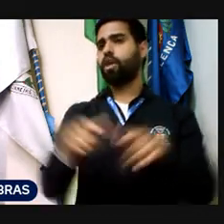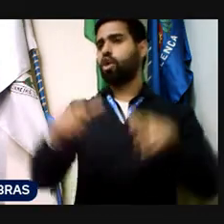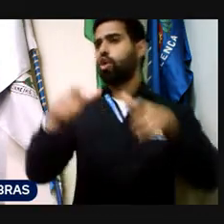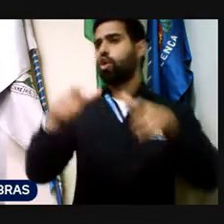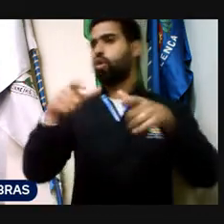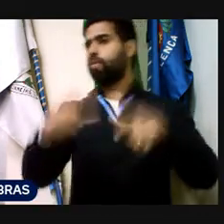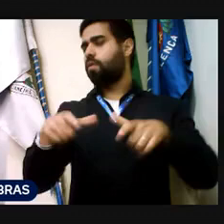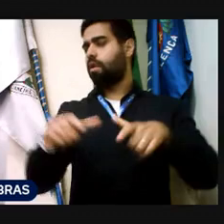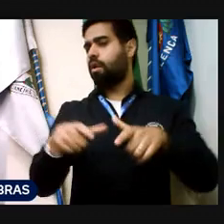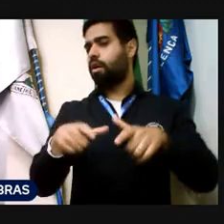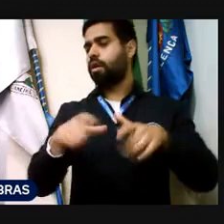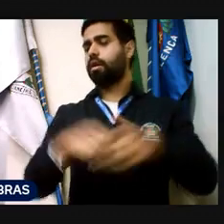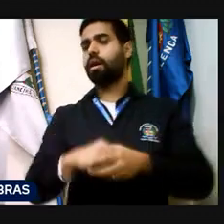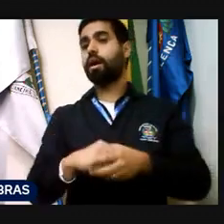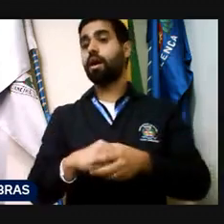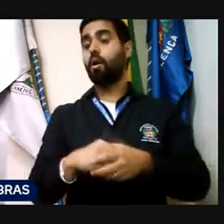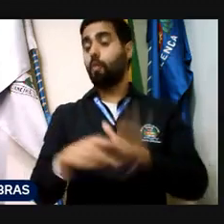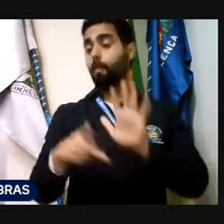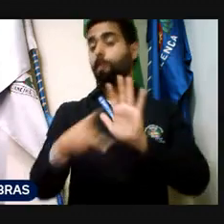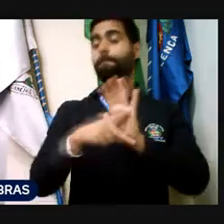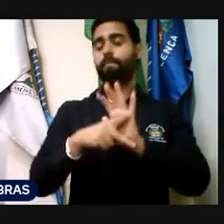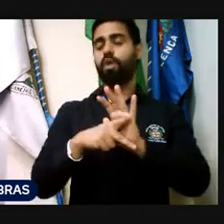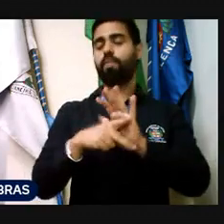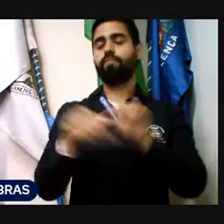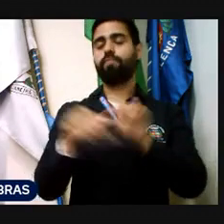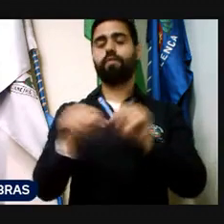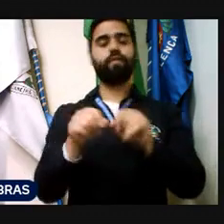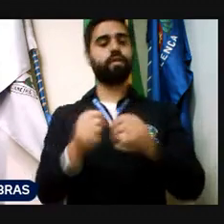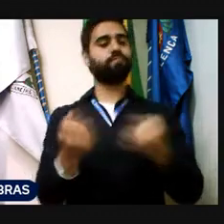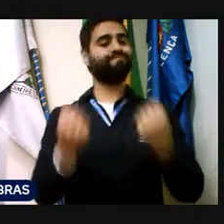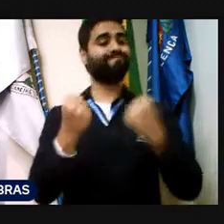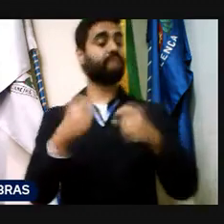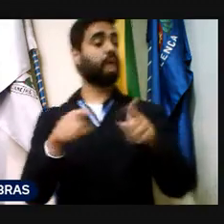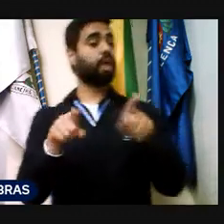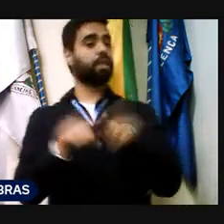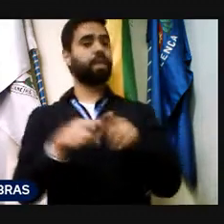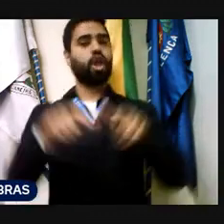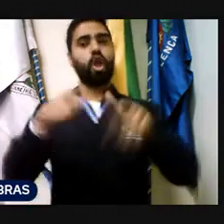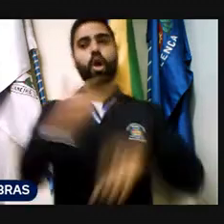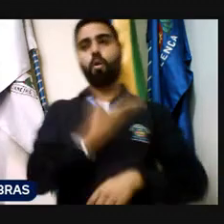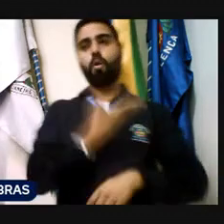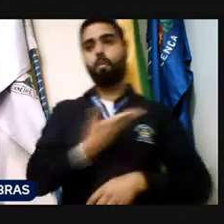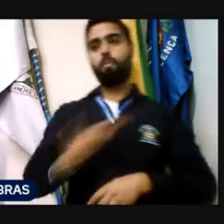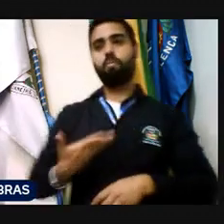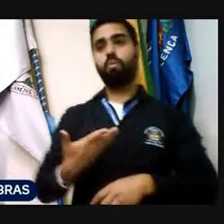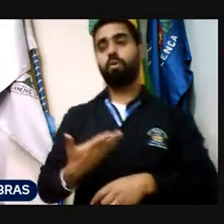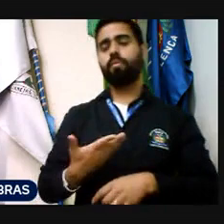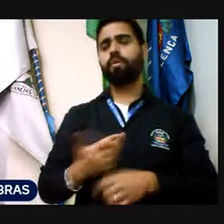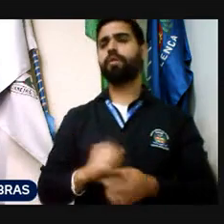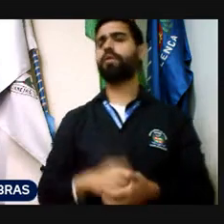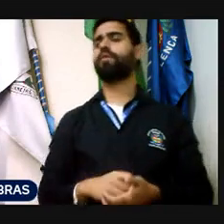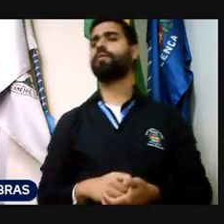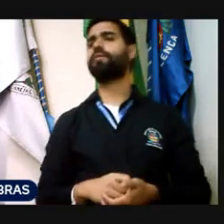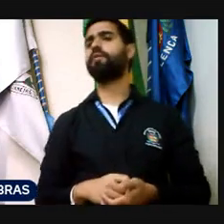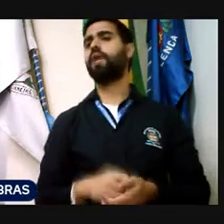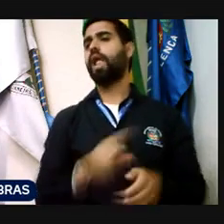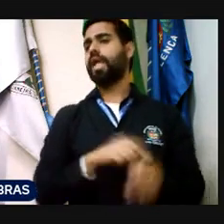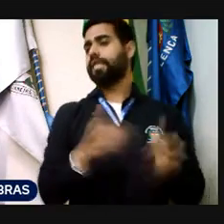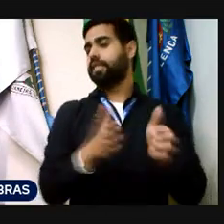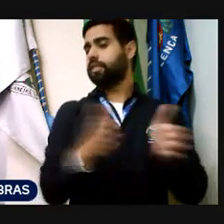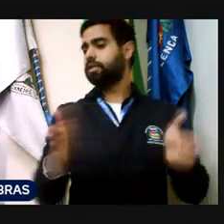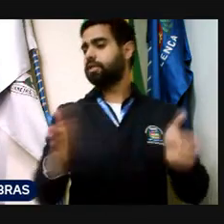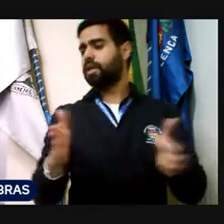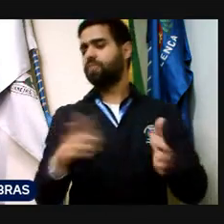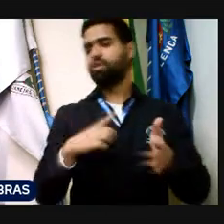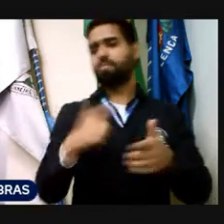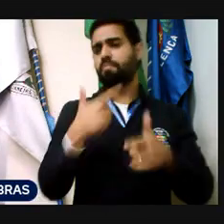prestadores de serviço destinados a essa finalidade, bem como espaços públicos em tempos de crise, ocasionados por